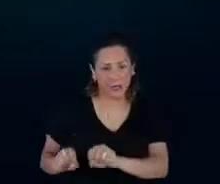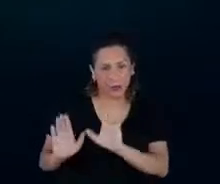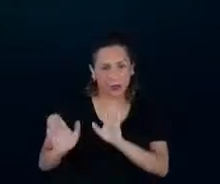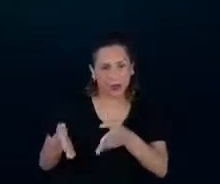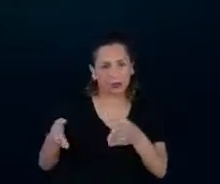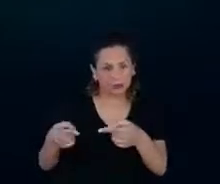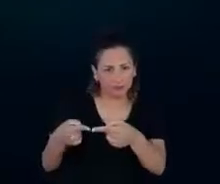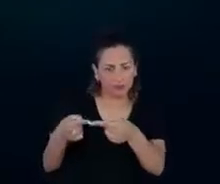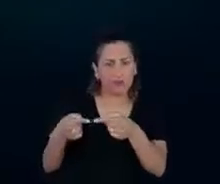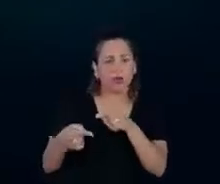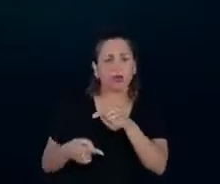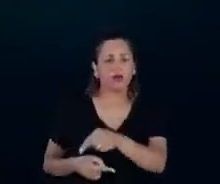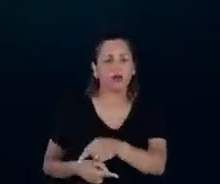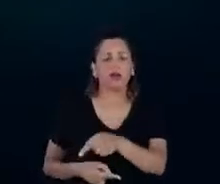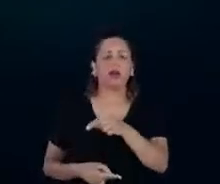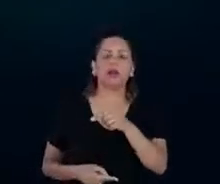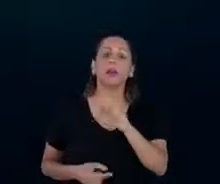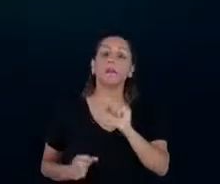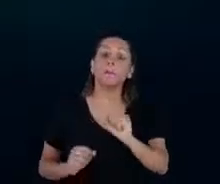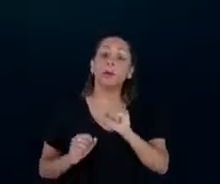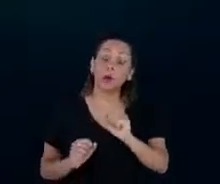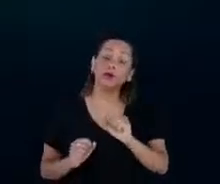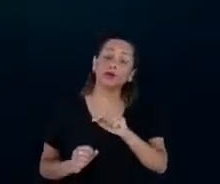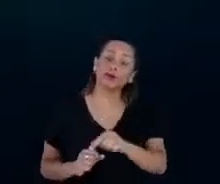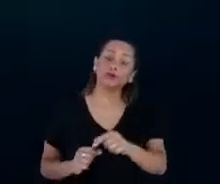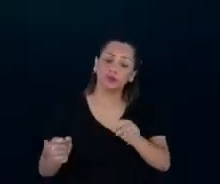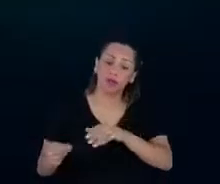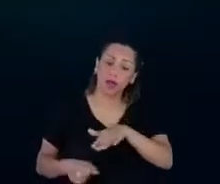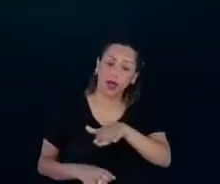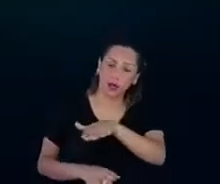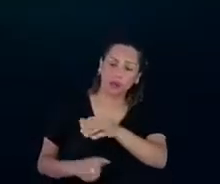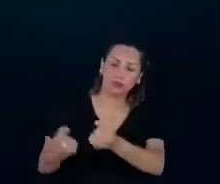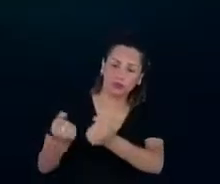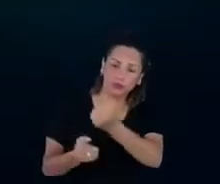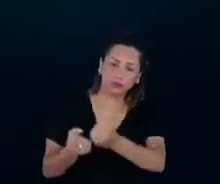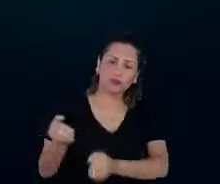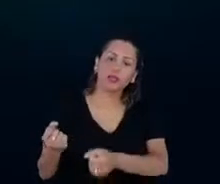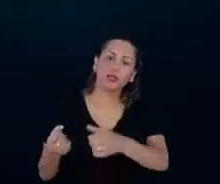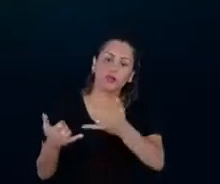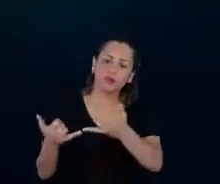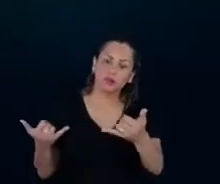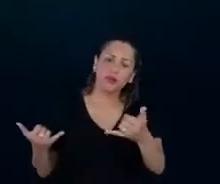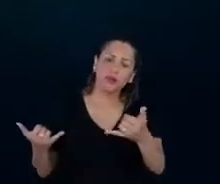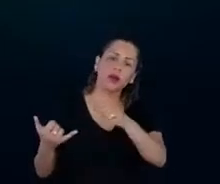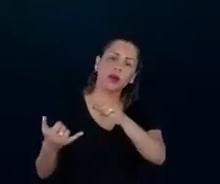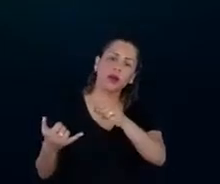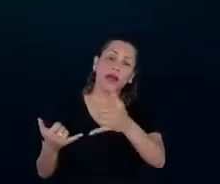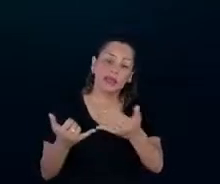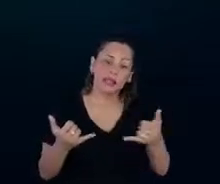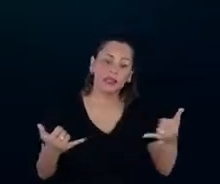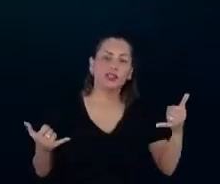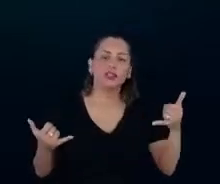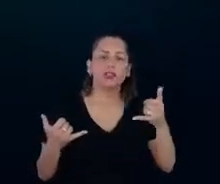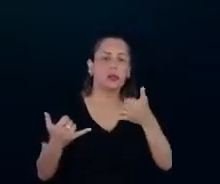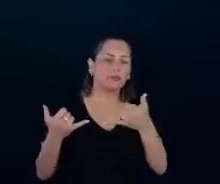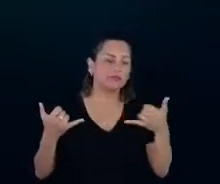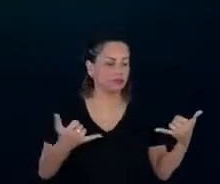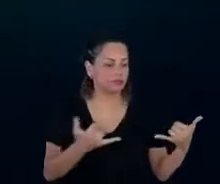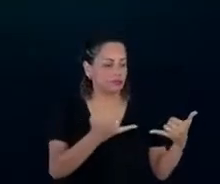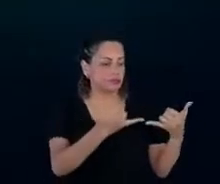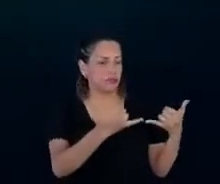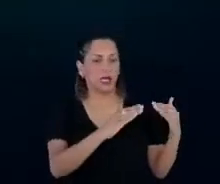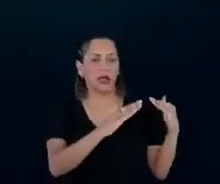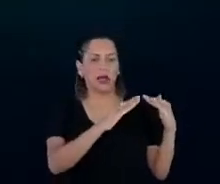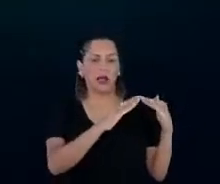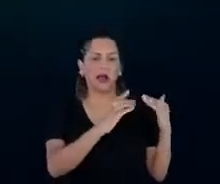fazer? Ele pode estar fornecendo a energia para uma casa ou mesmo para